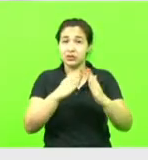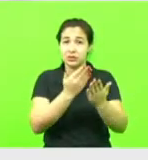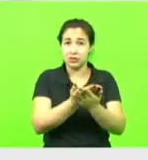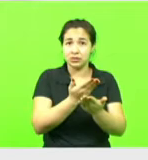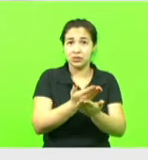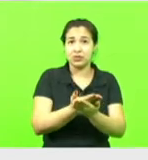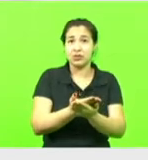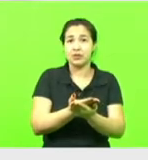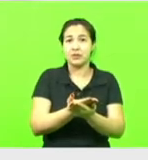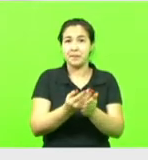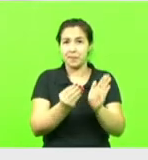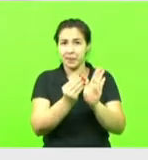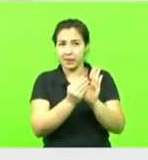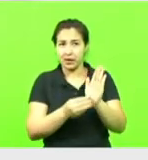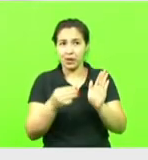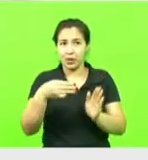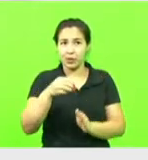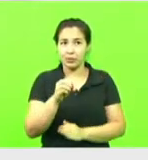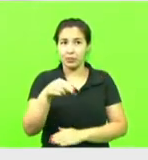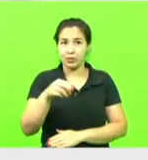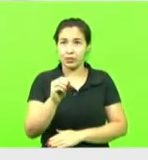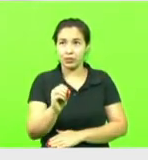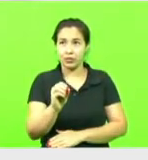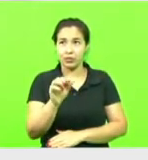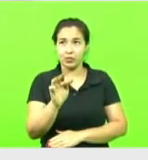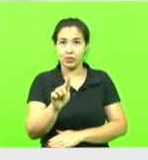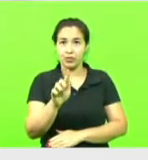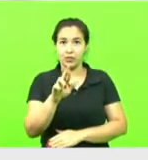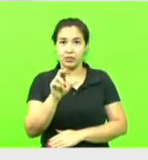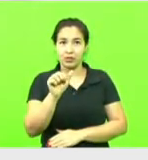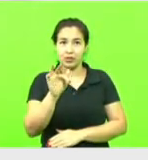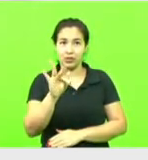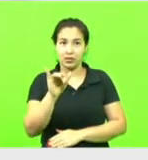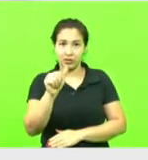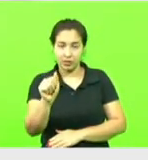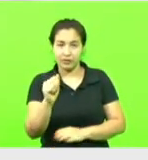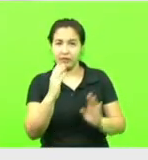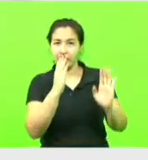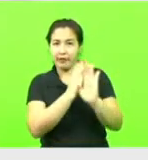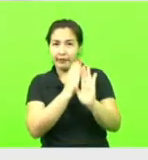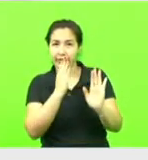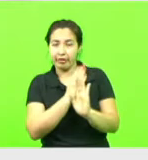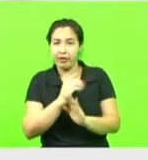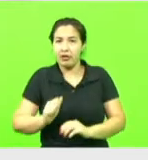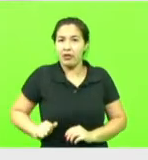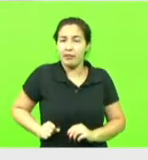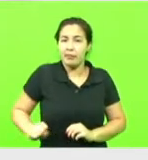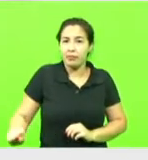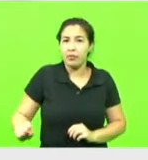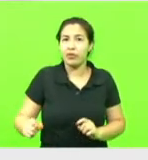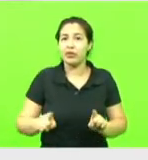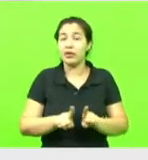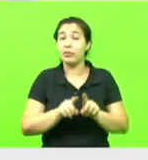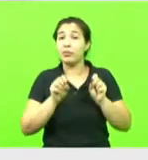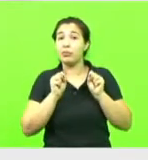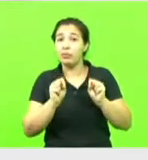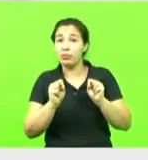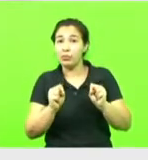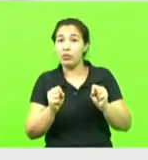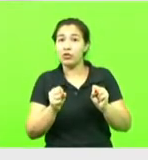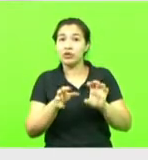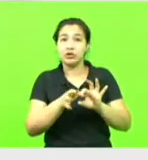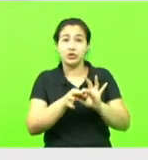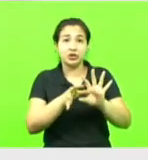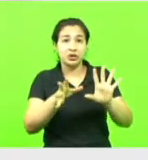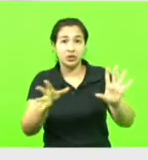A presente monografia tem como objetivo análise do aborto e a possibilidade de descriminalização de